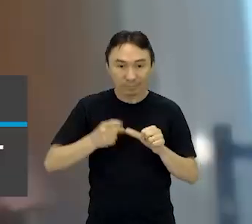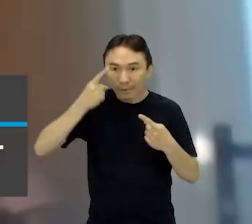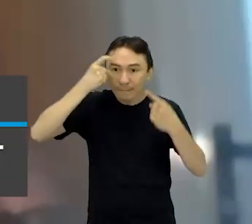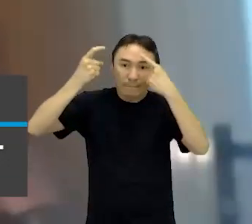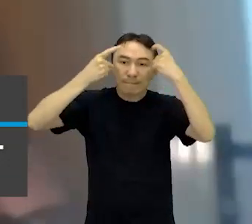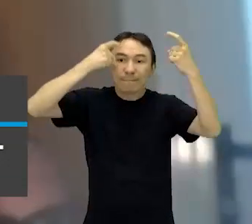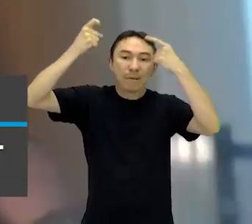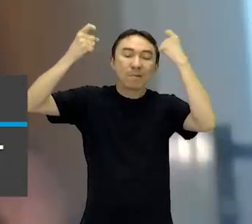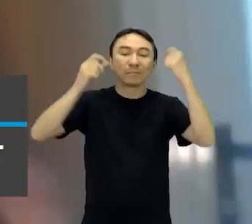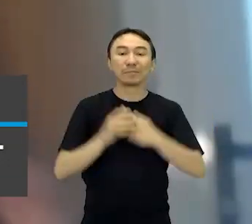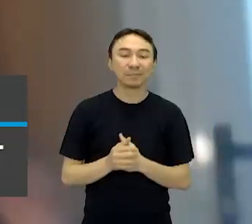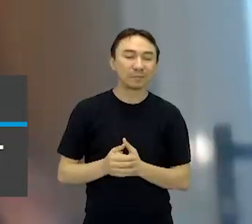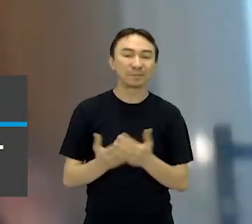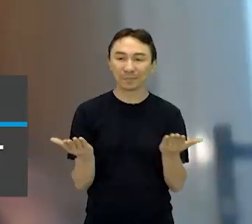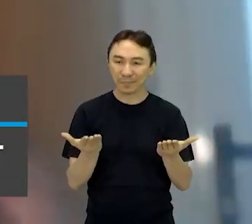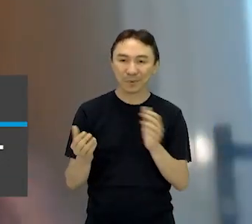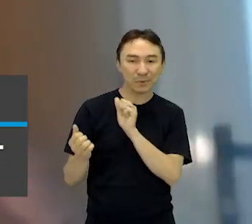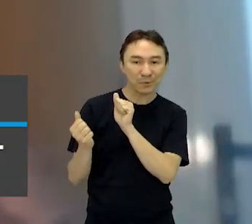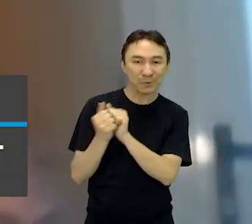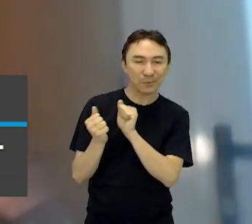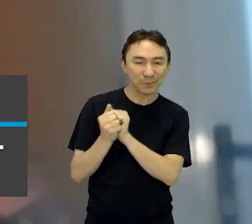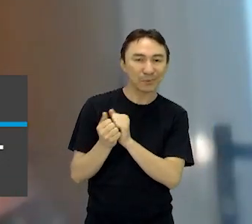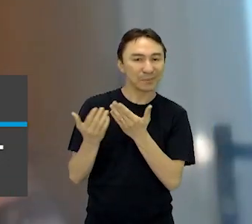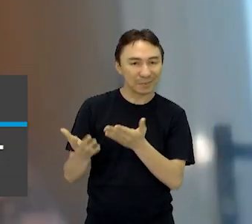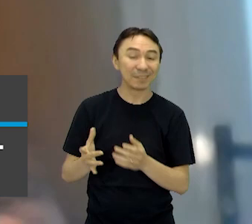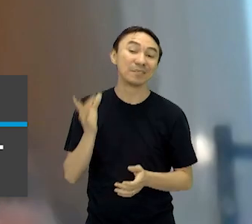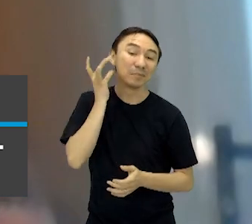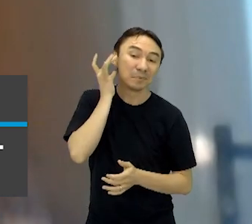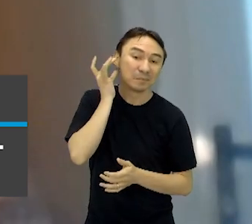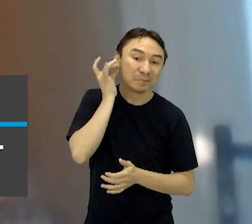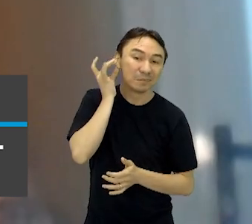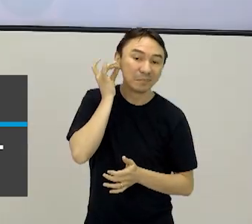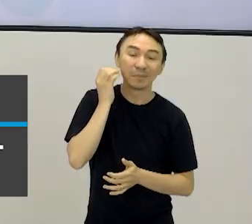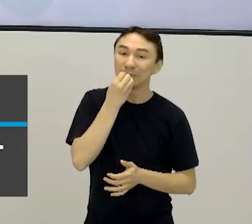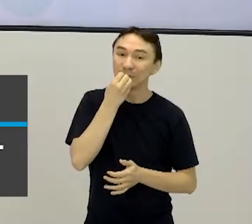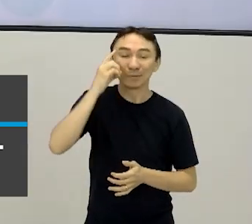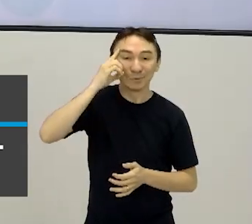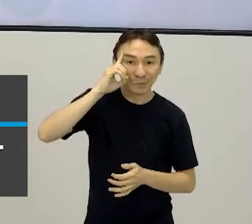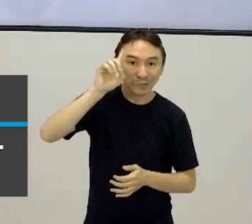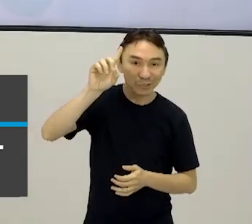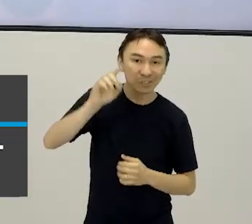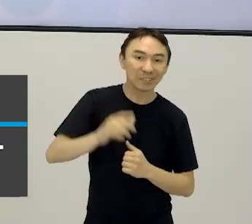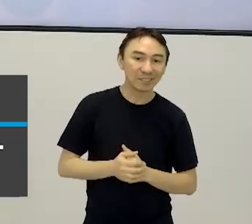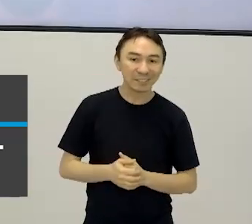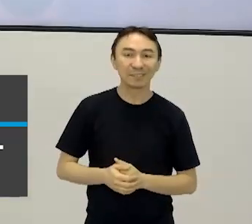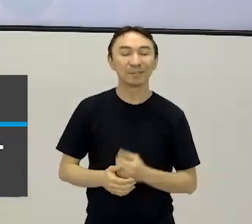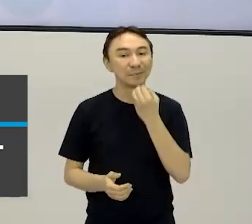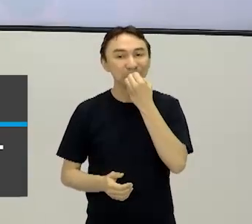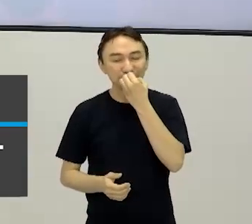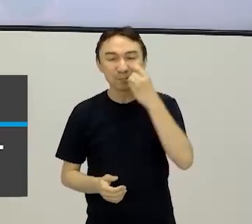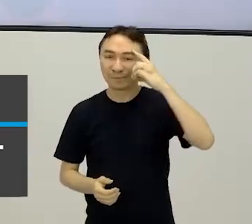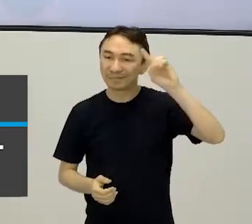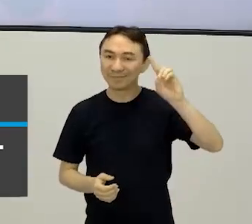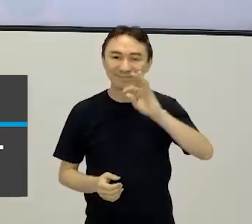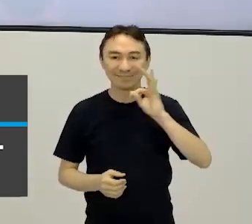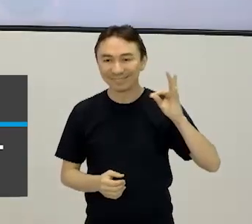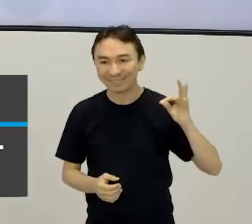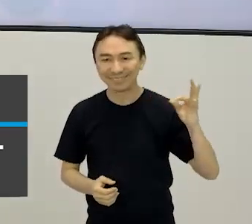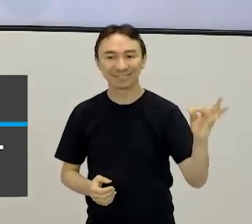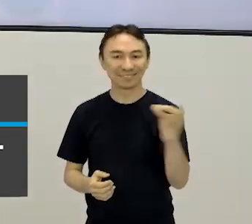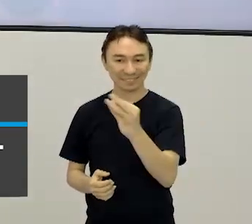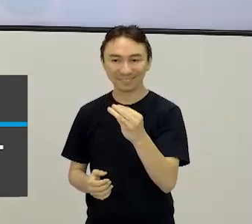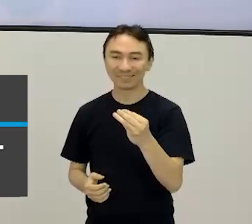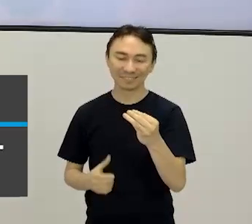nosso querido professor Anderson. Bom dia, meu amigo. Bom dia, professora Maria Fernanda. Bom dia a todos aí que estão nos